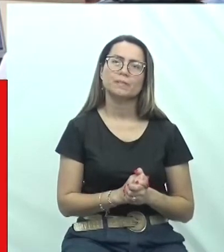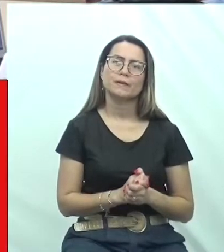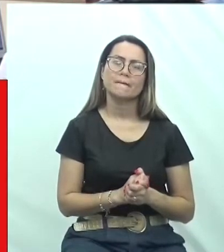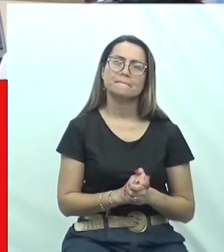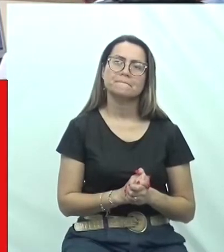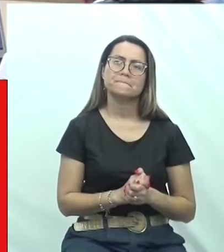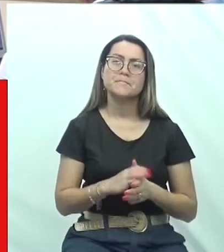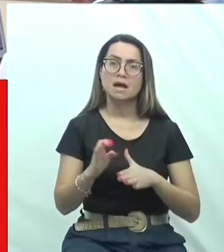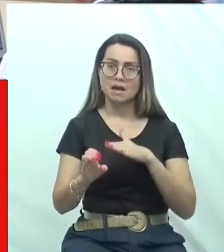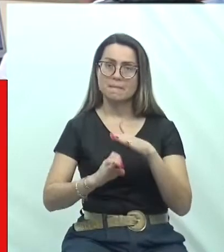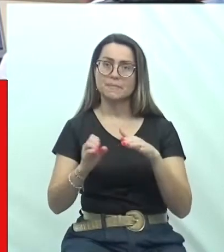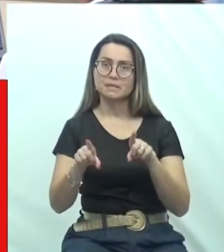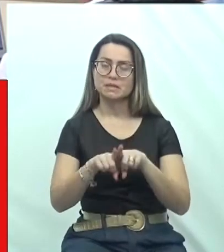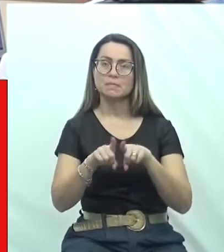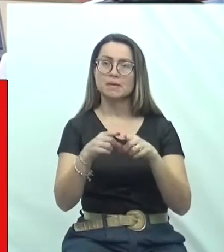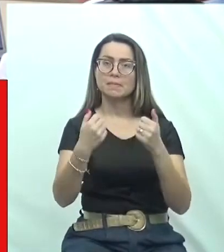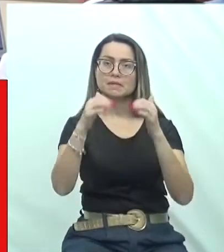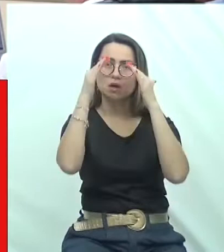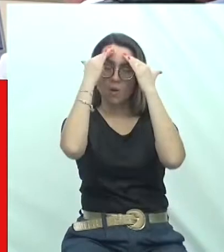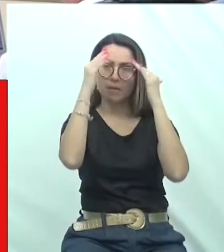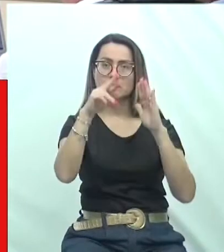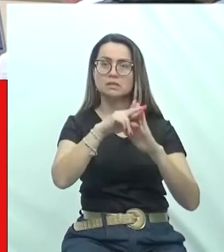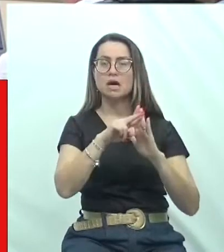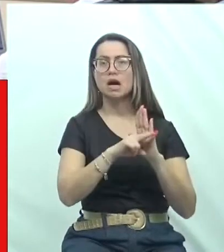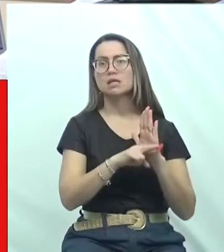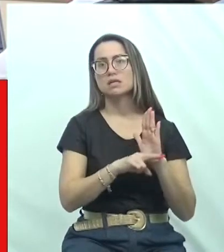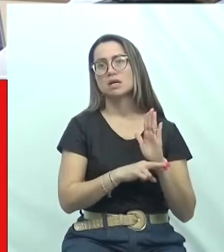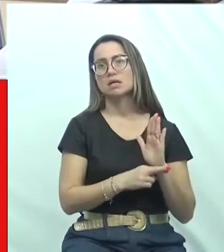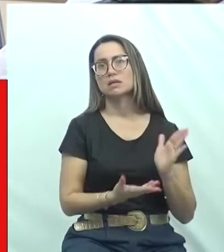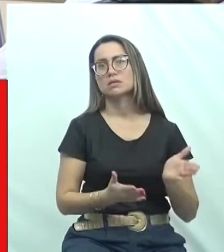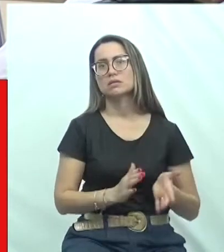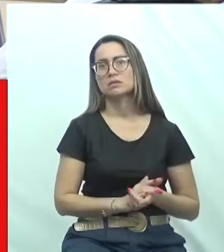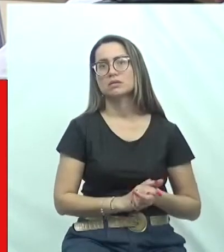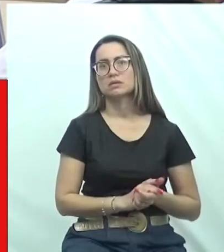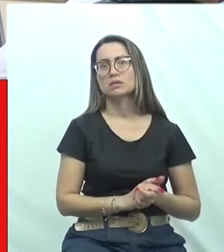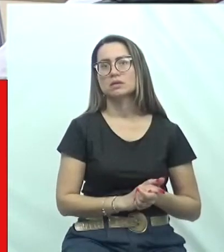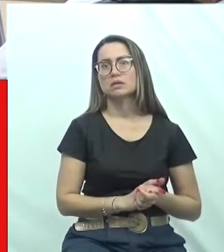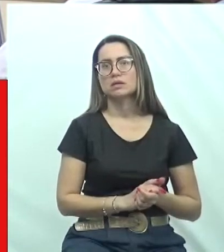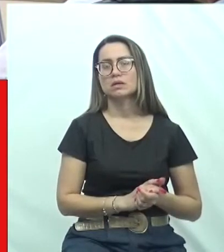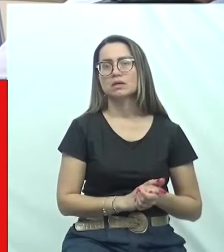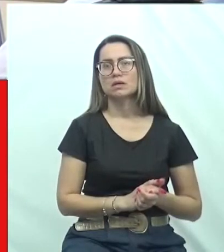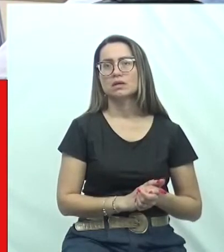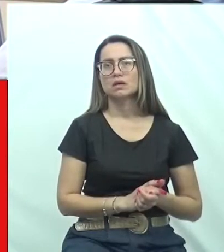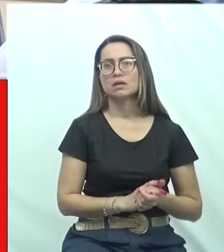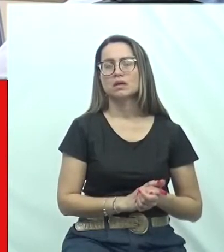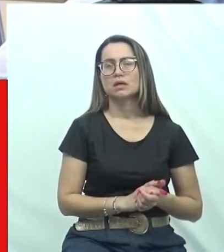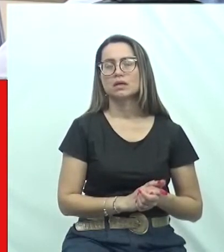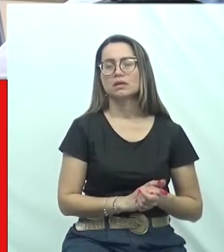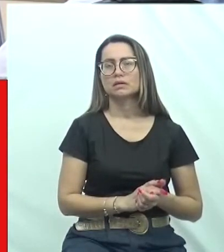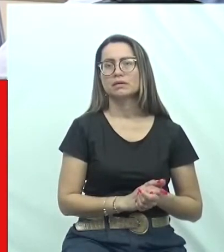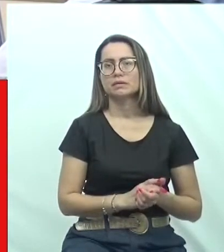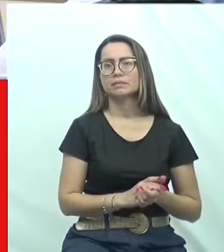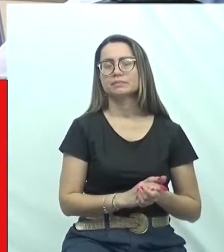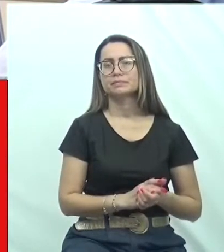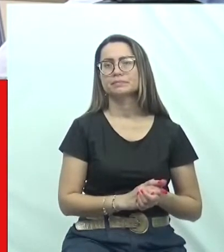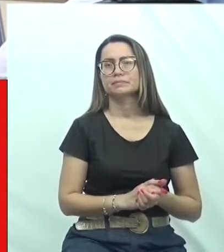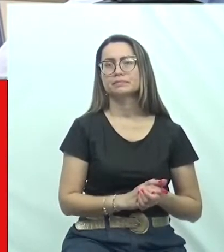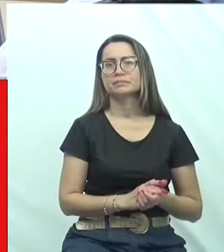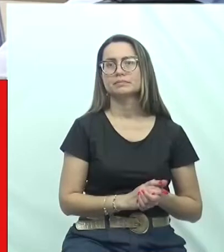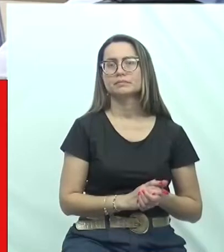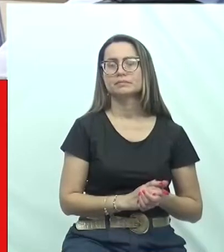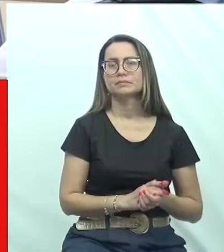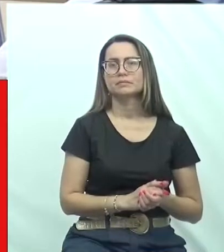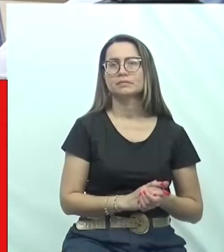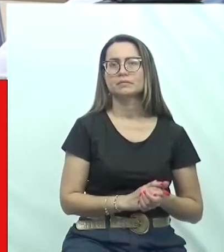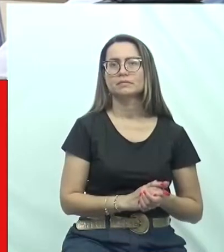não concordo simplesmente, Gustavo, sei do PROCON, colocar lá após o cavalete e